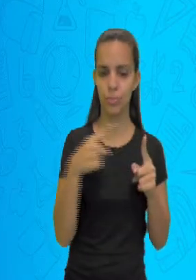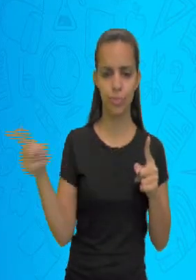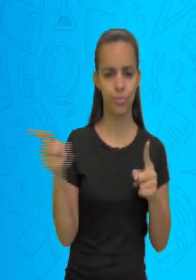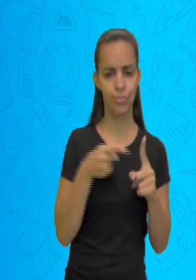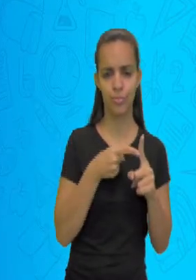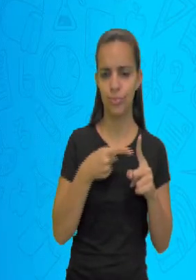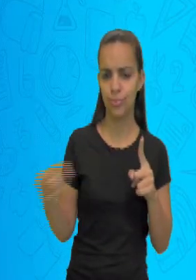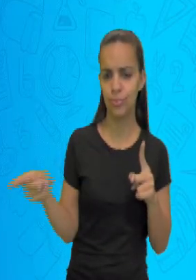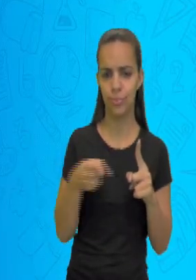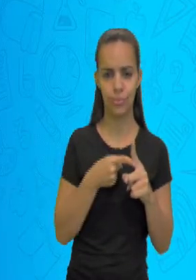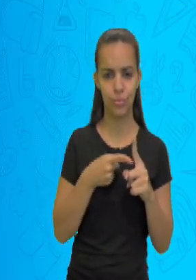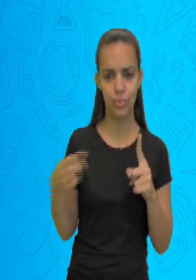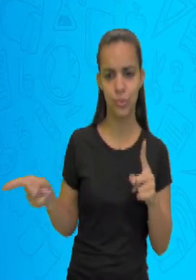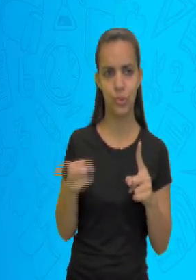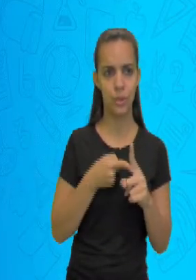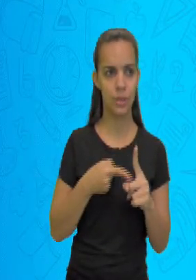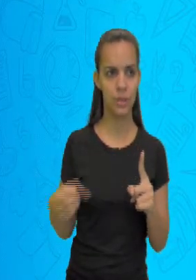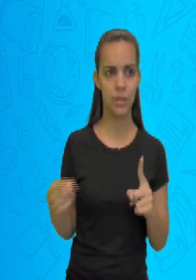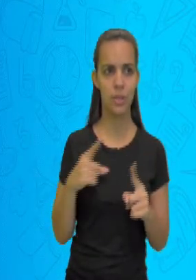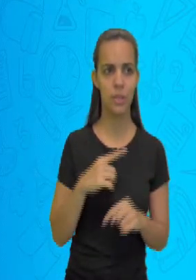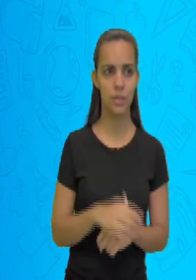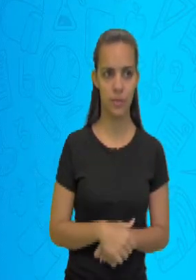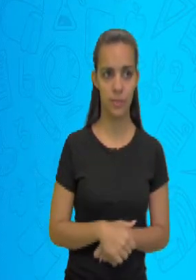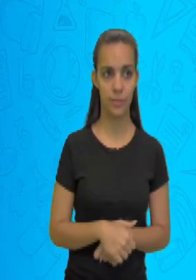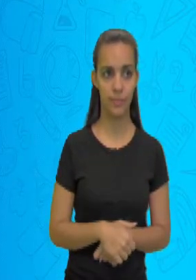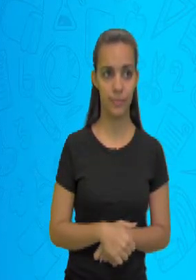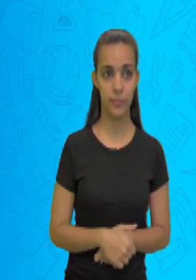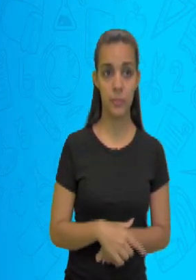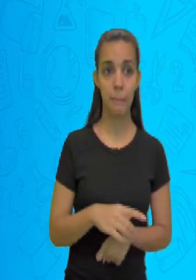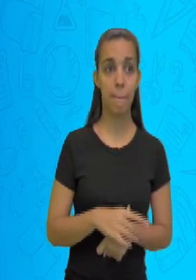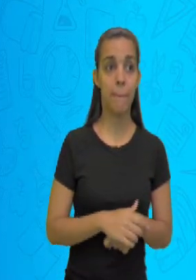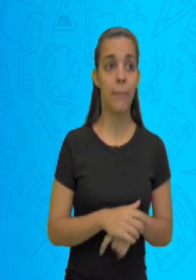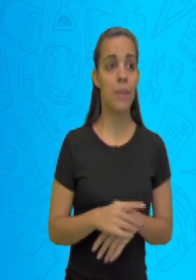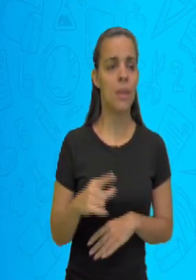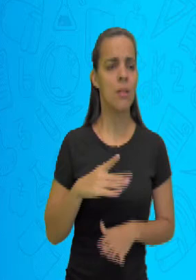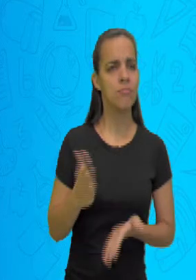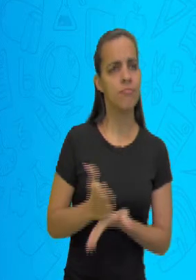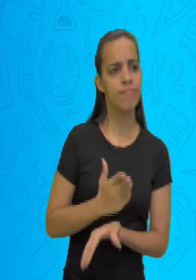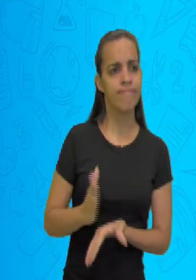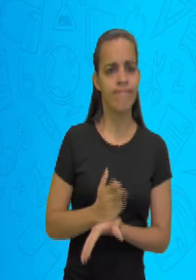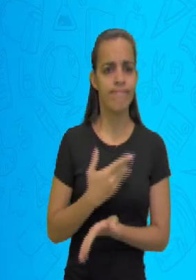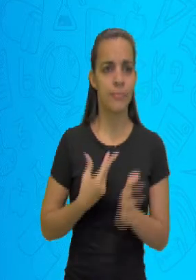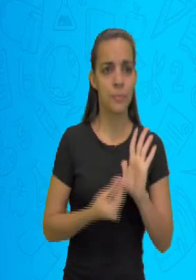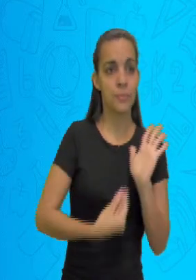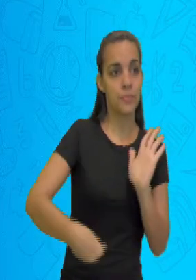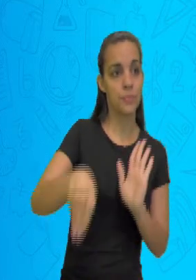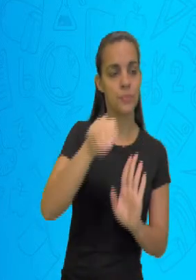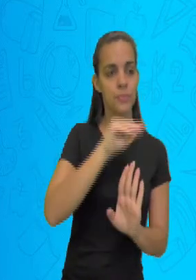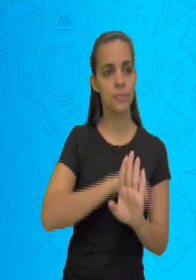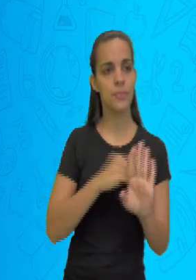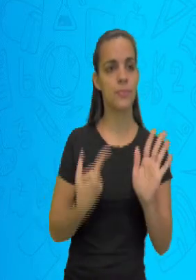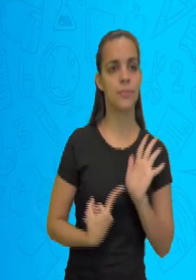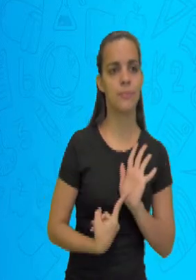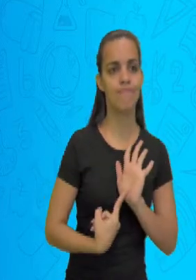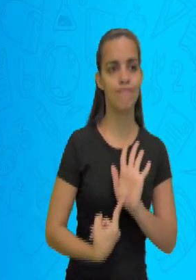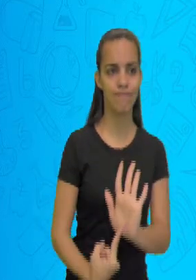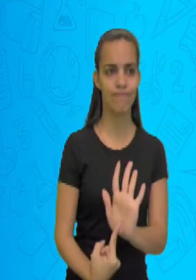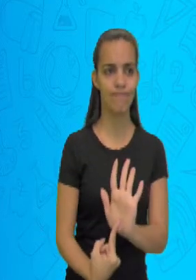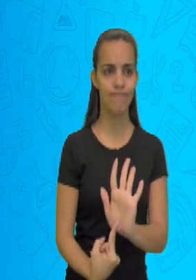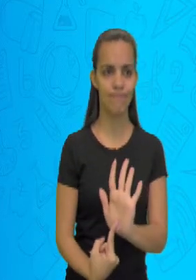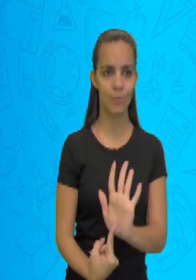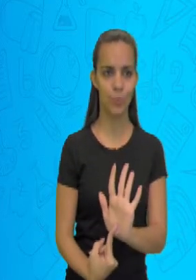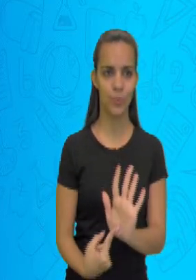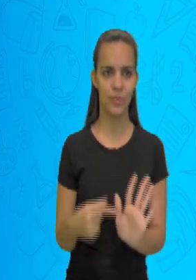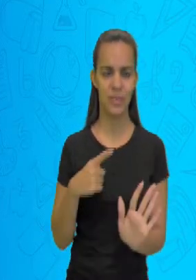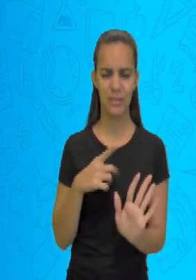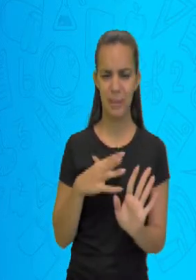continuamos olhando todo o nosso calendário, seguindo os dias da semana. Alguns calendários apresentam esse formato